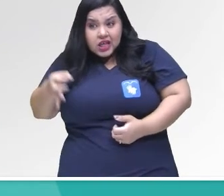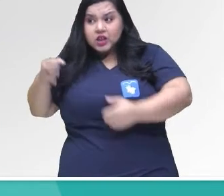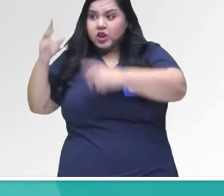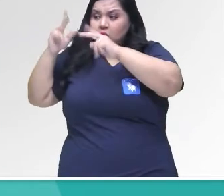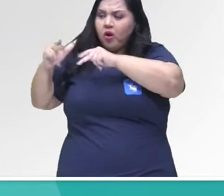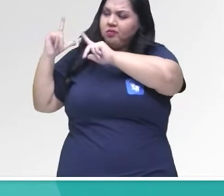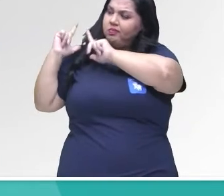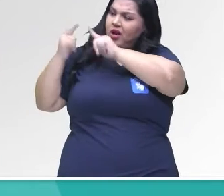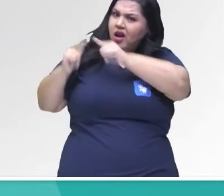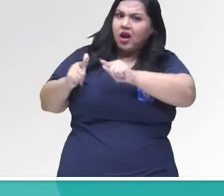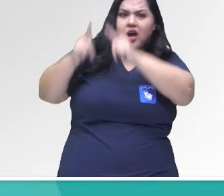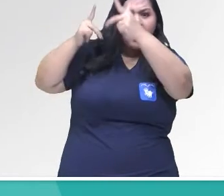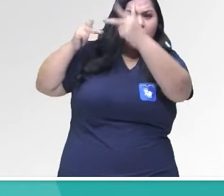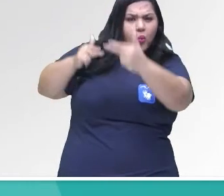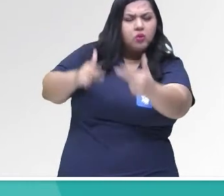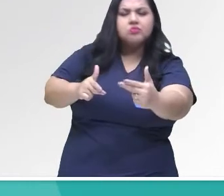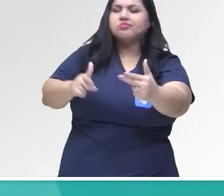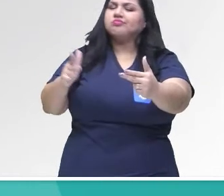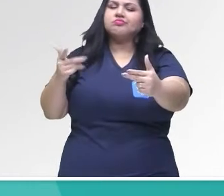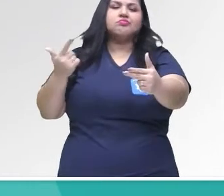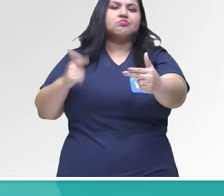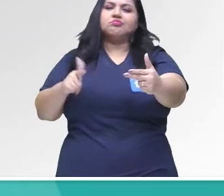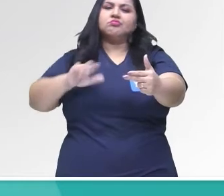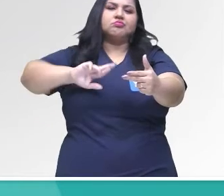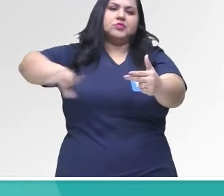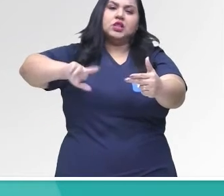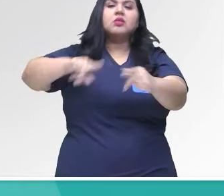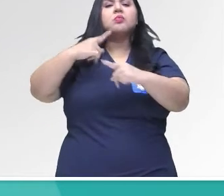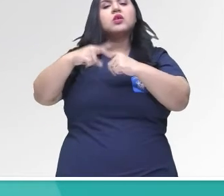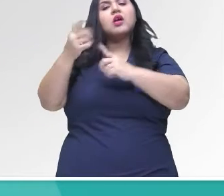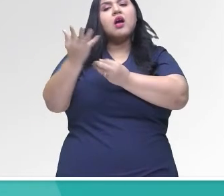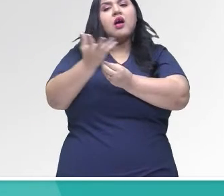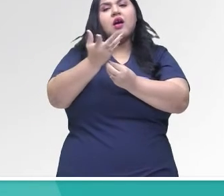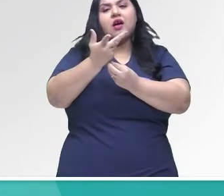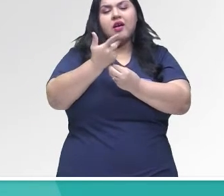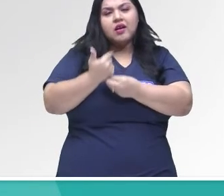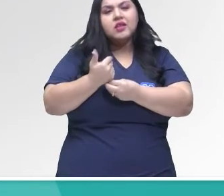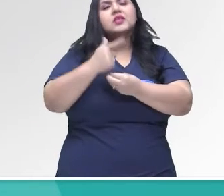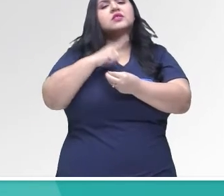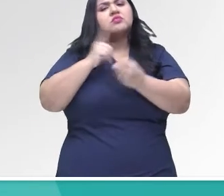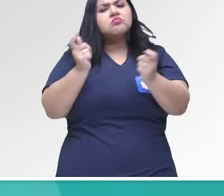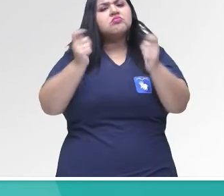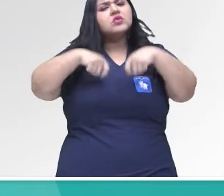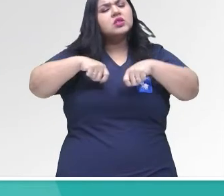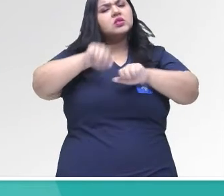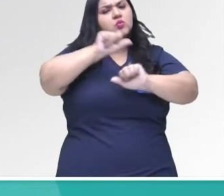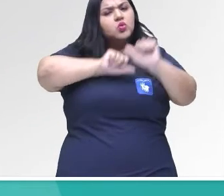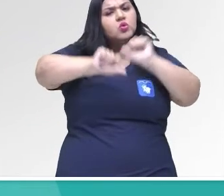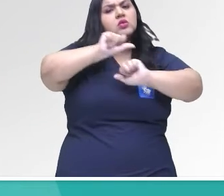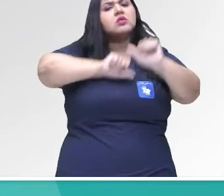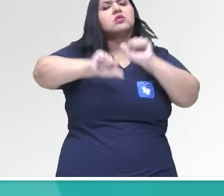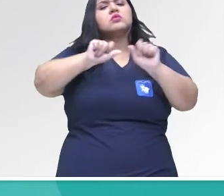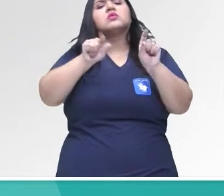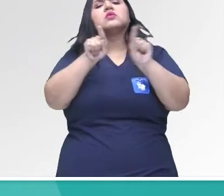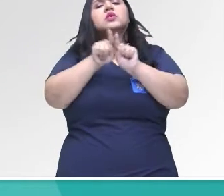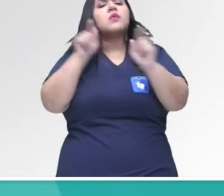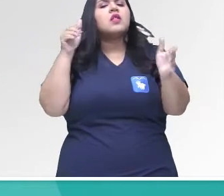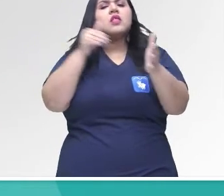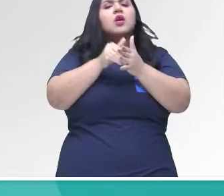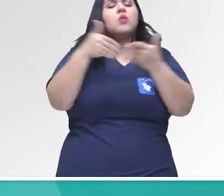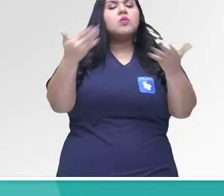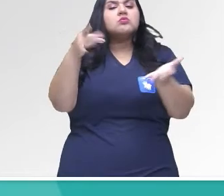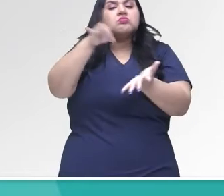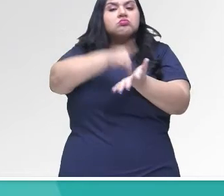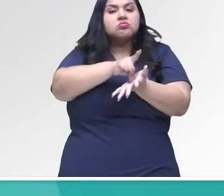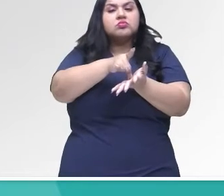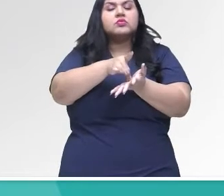na localidade de vocês? Não. A arte há essa possibilidade de mudança e adequando à realidade.